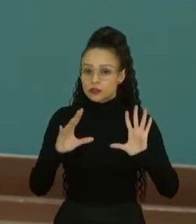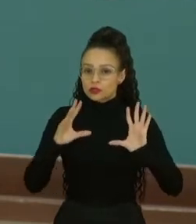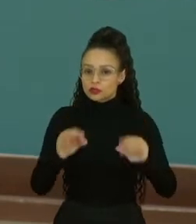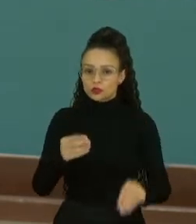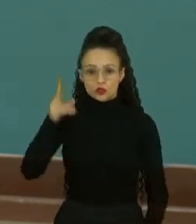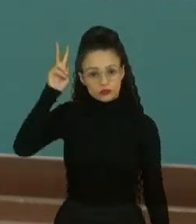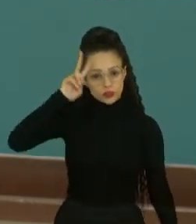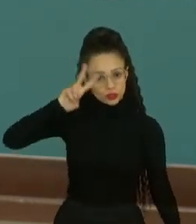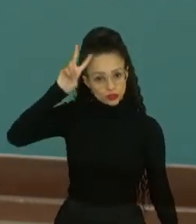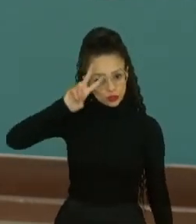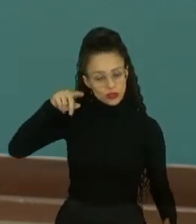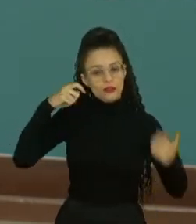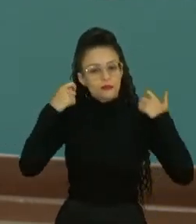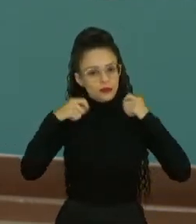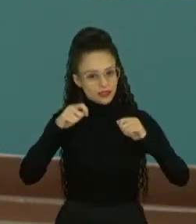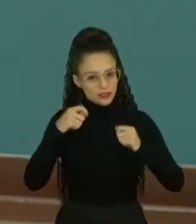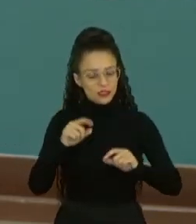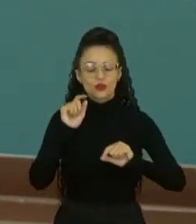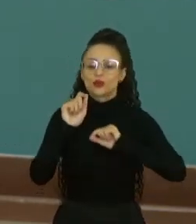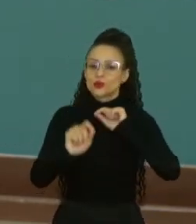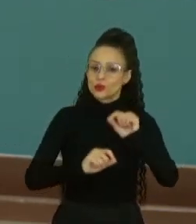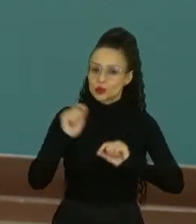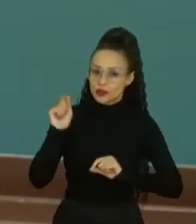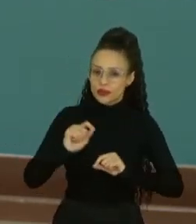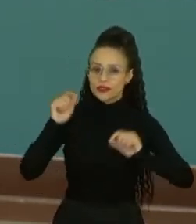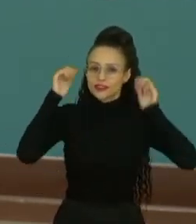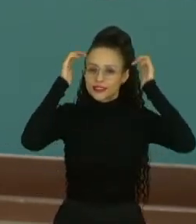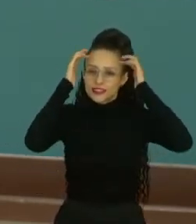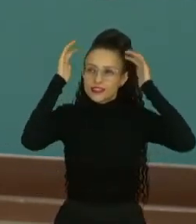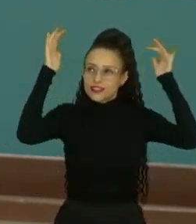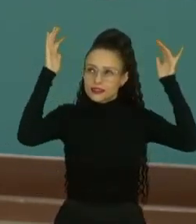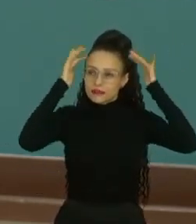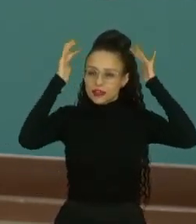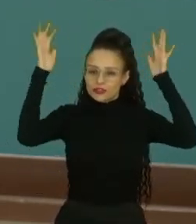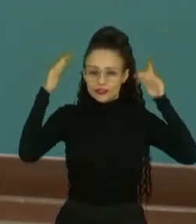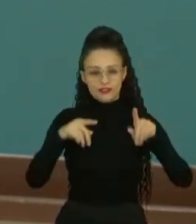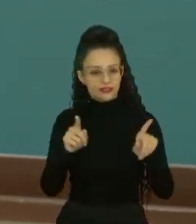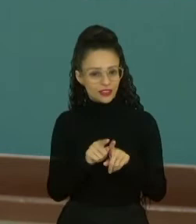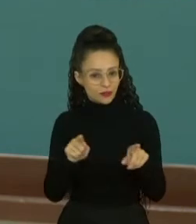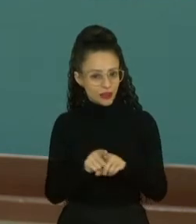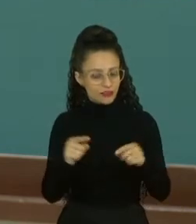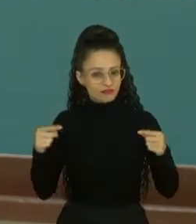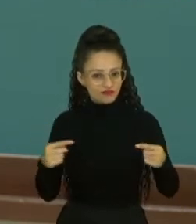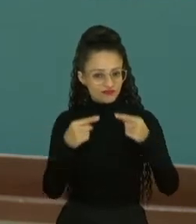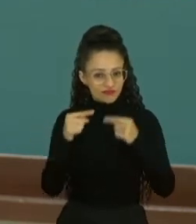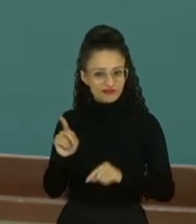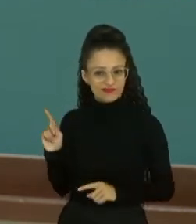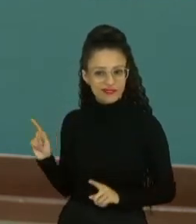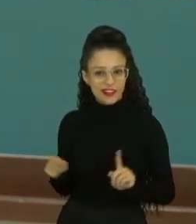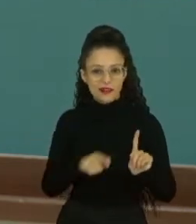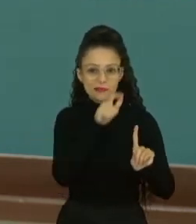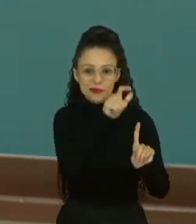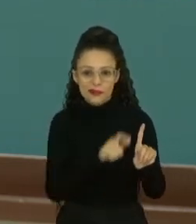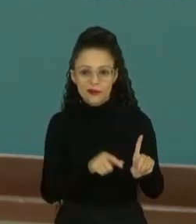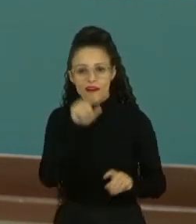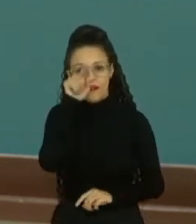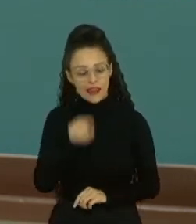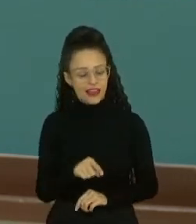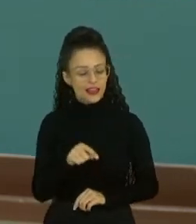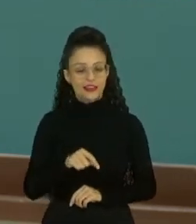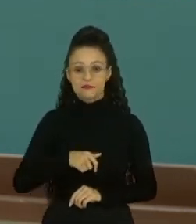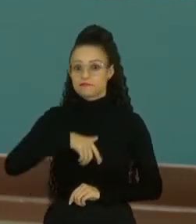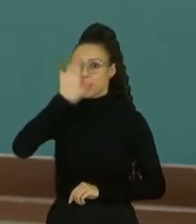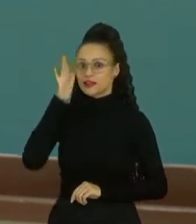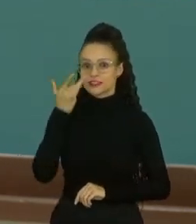histórias, elas precisam desse componente e imaginação. E segundo aqui o personagem, isso foi o